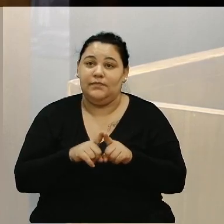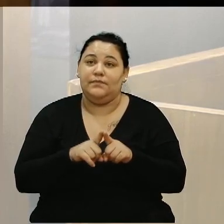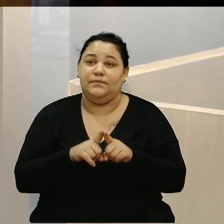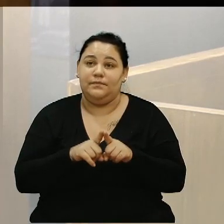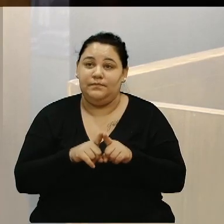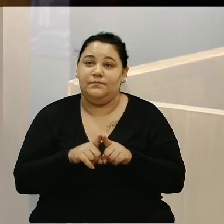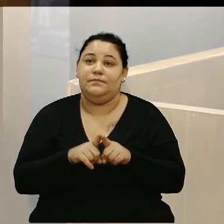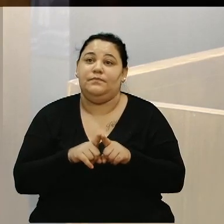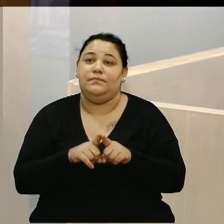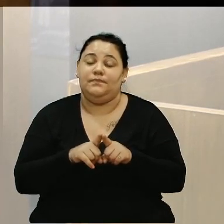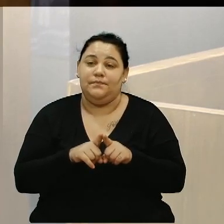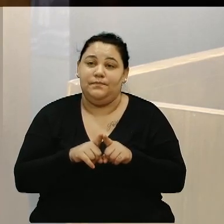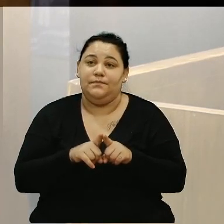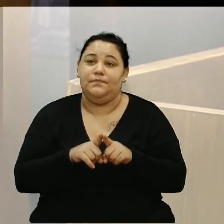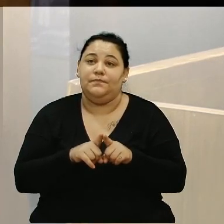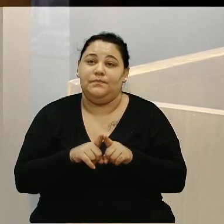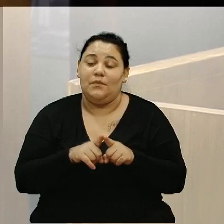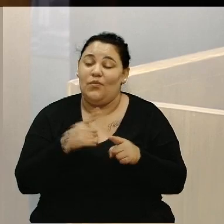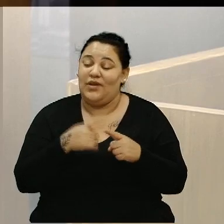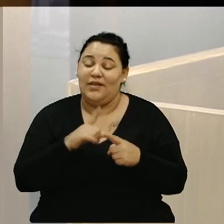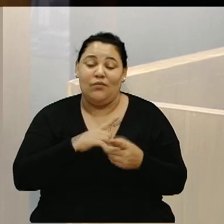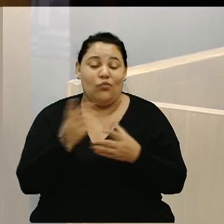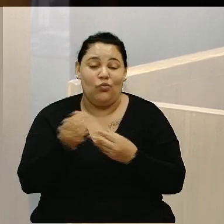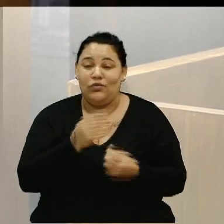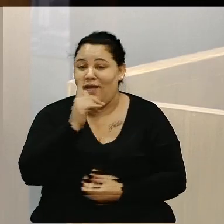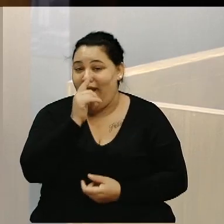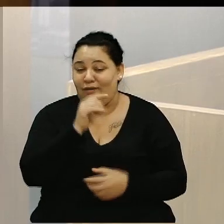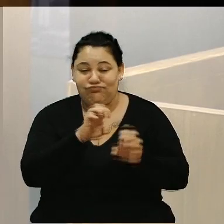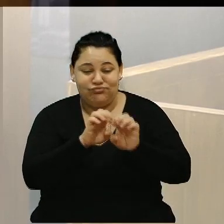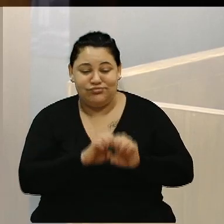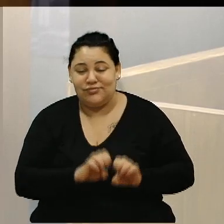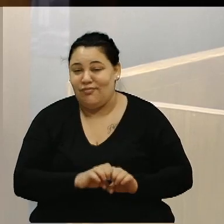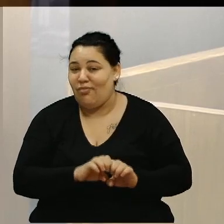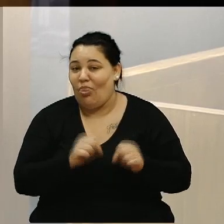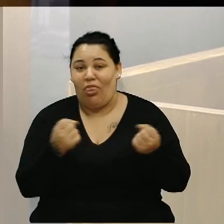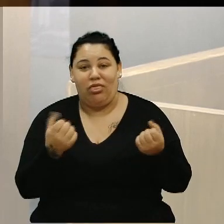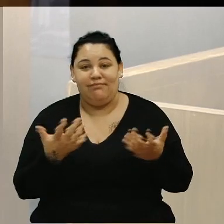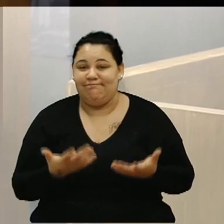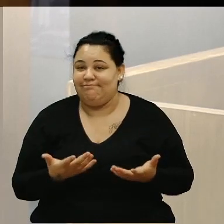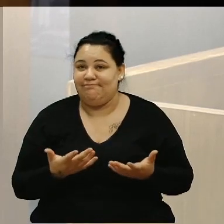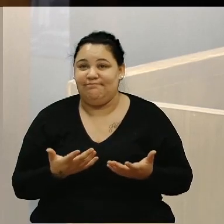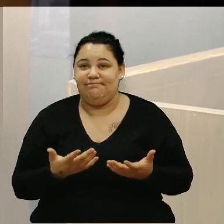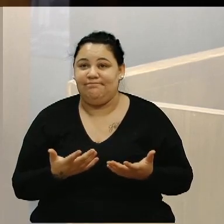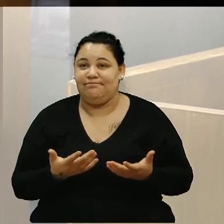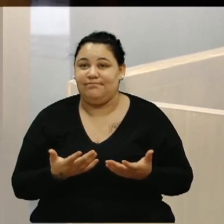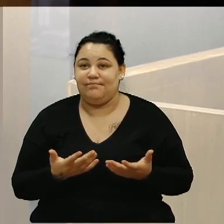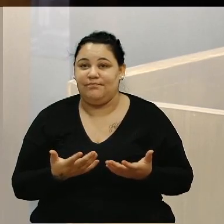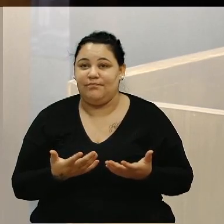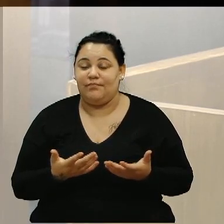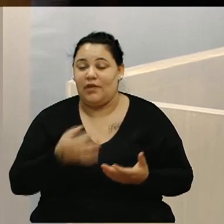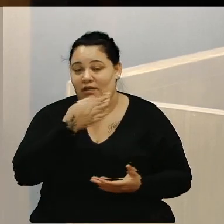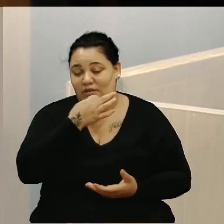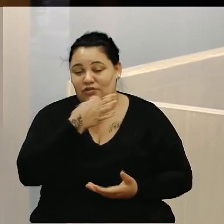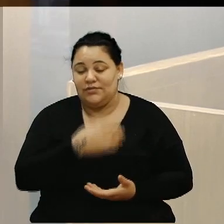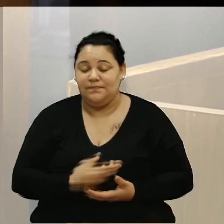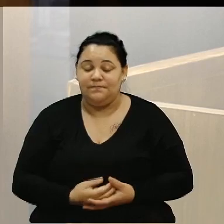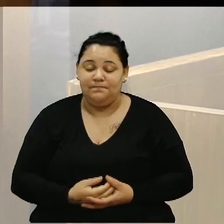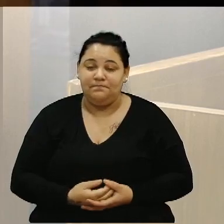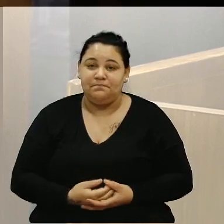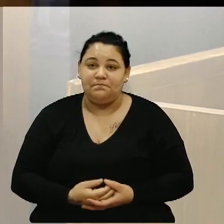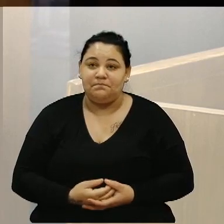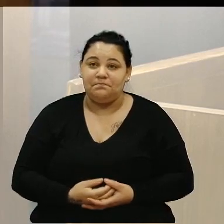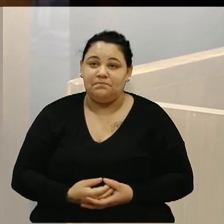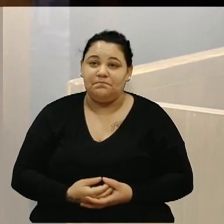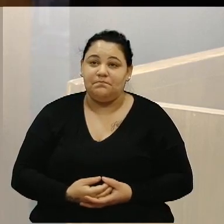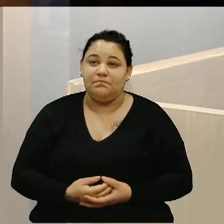água na estrutura, né, de esgotamento no município de Caxias do Sul.